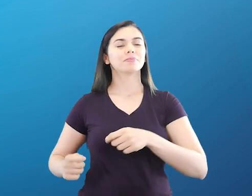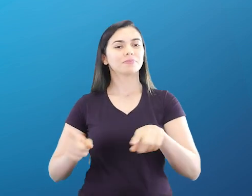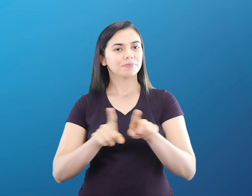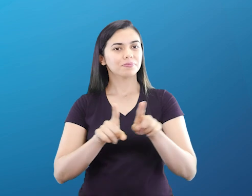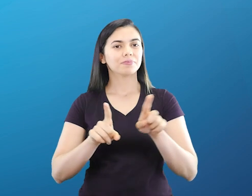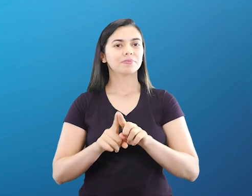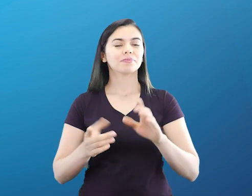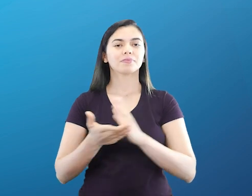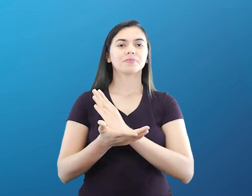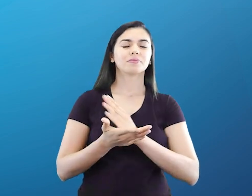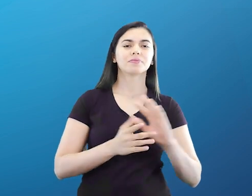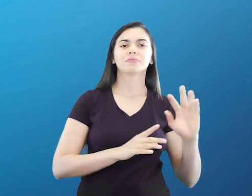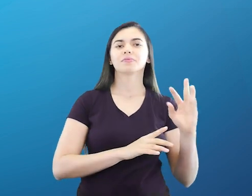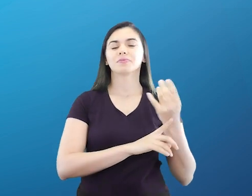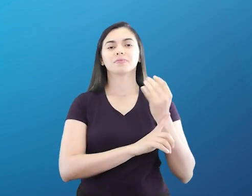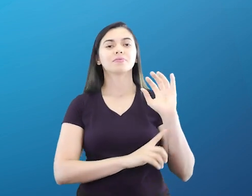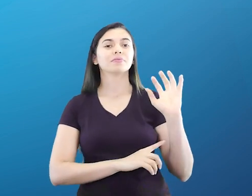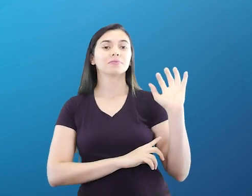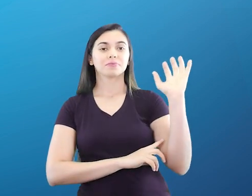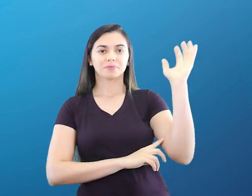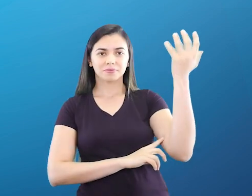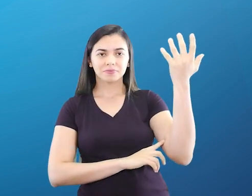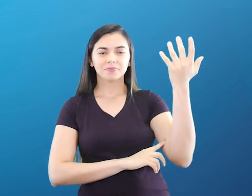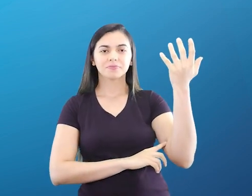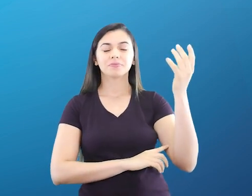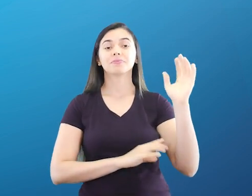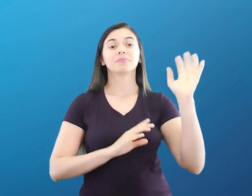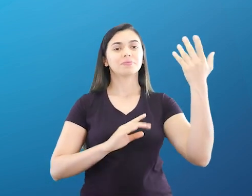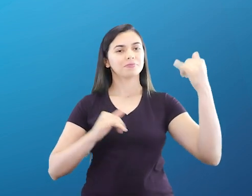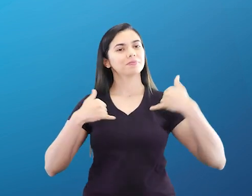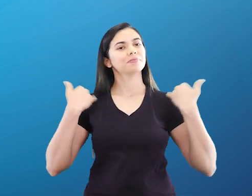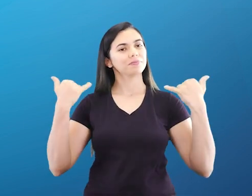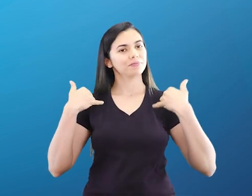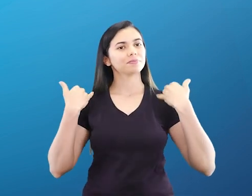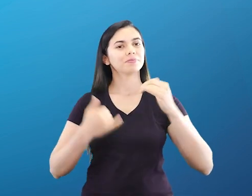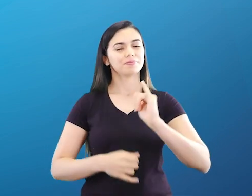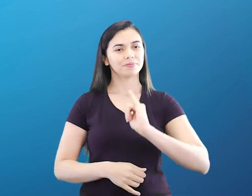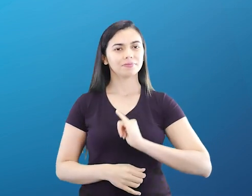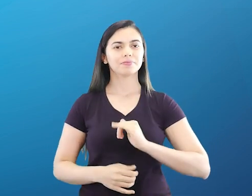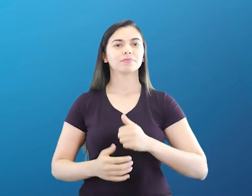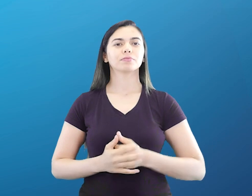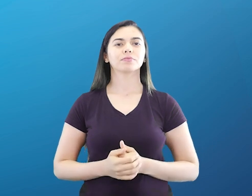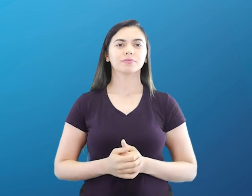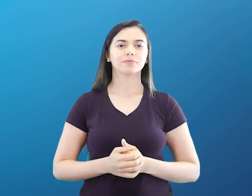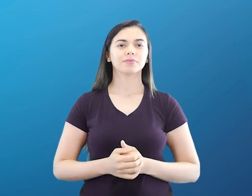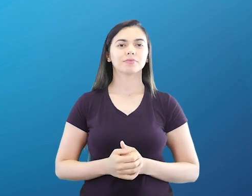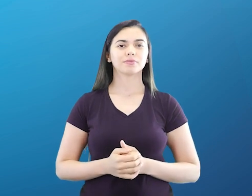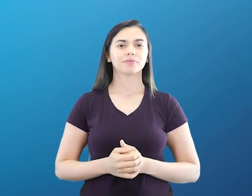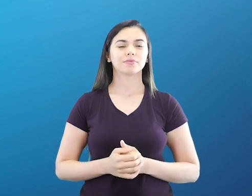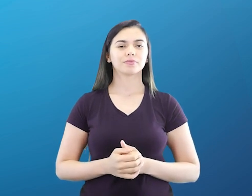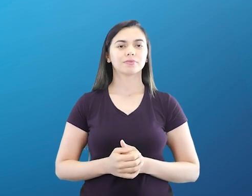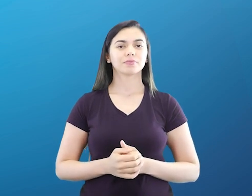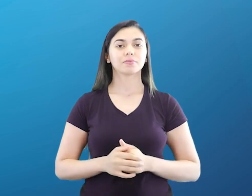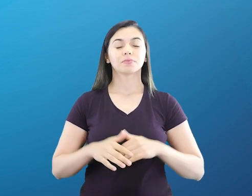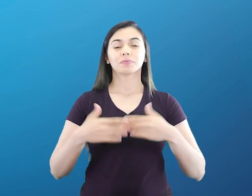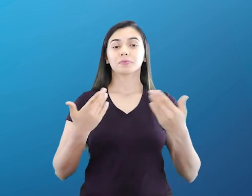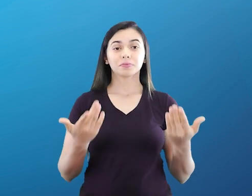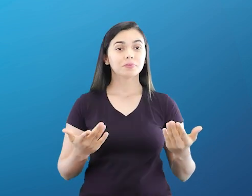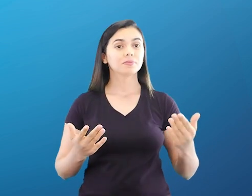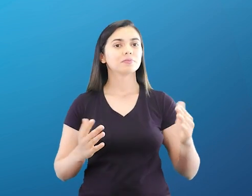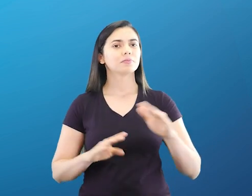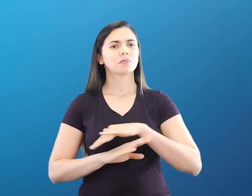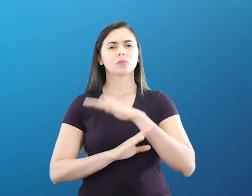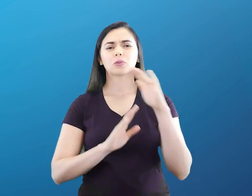alguns dos eventos que acontecem para comemorar o aniversário da nossa cidade. Todas